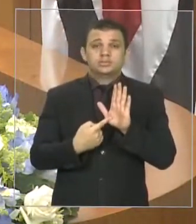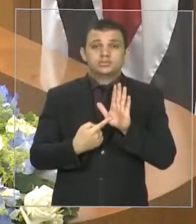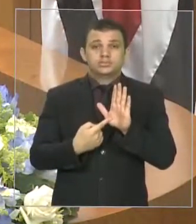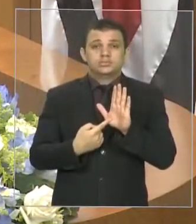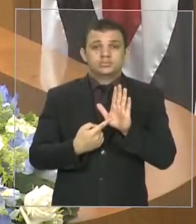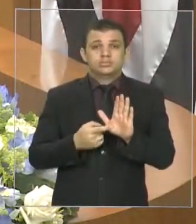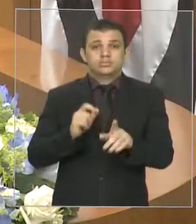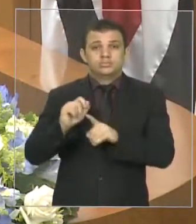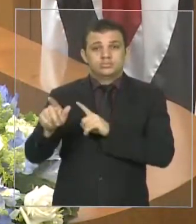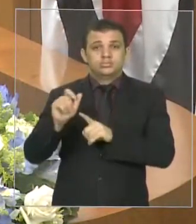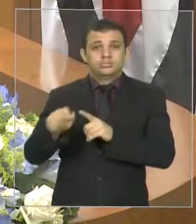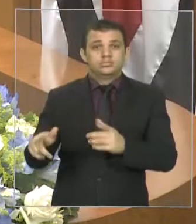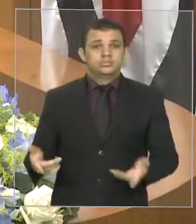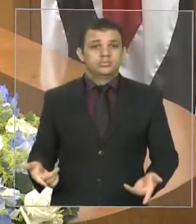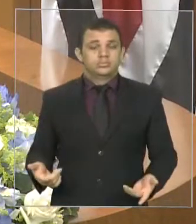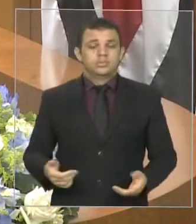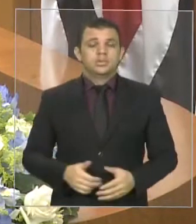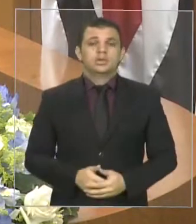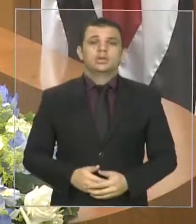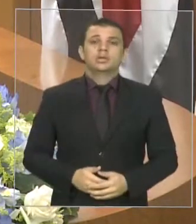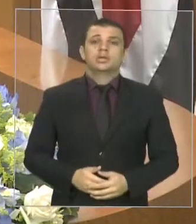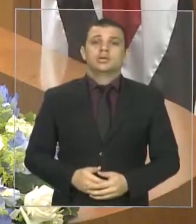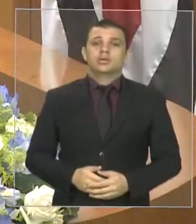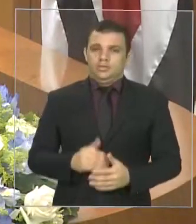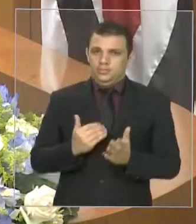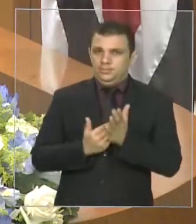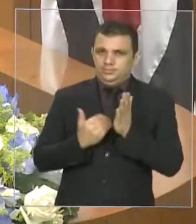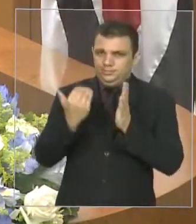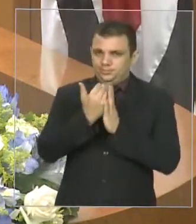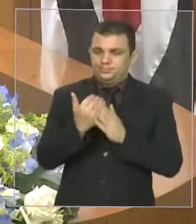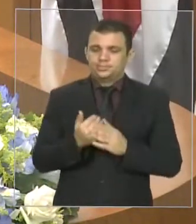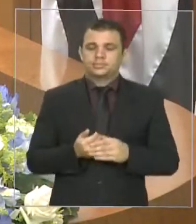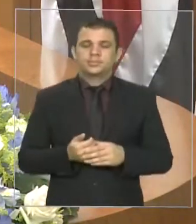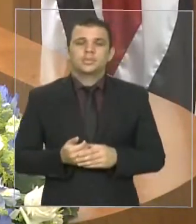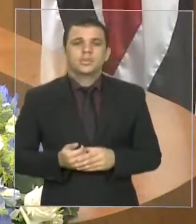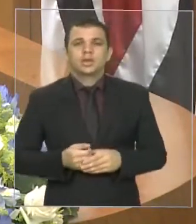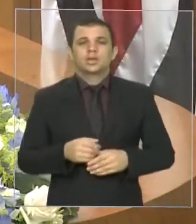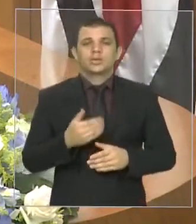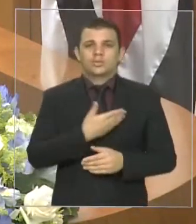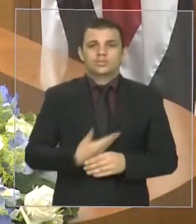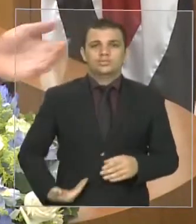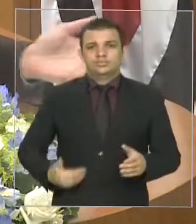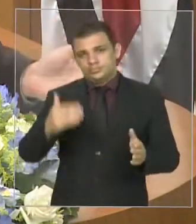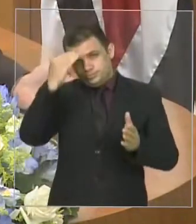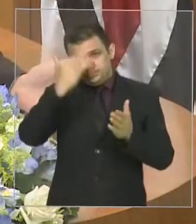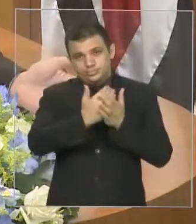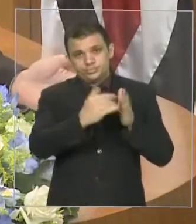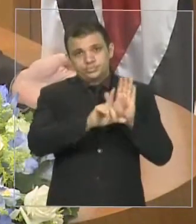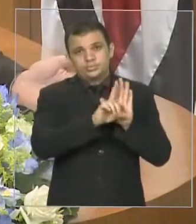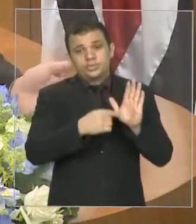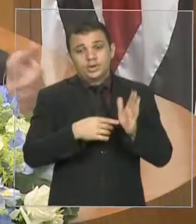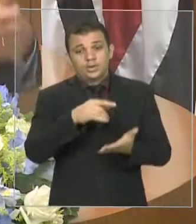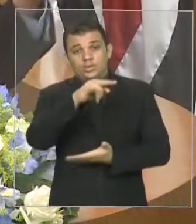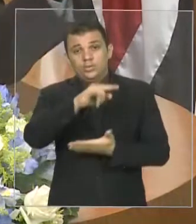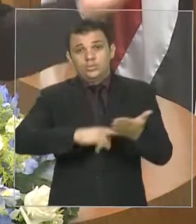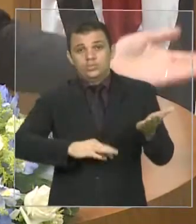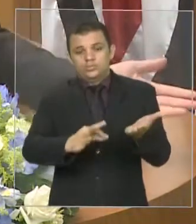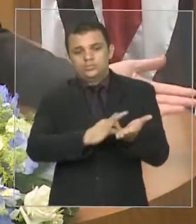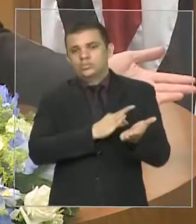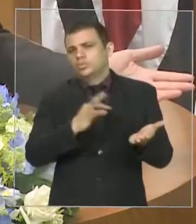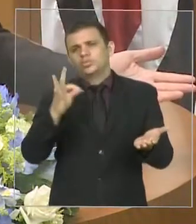frente, senhores deputados, já que o governo é legalista, o contrato, todo mundo sabe, não precisa